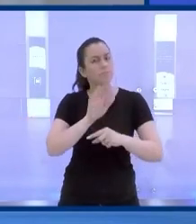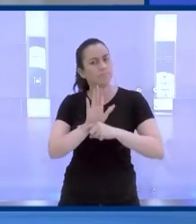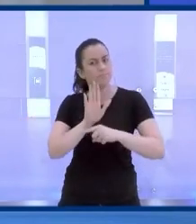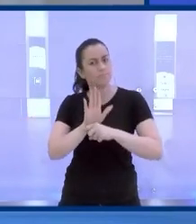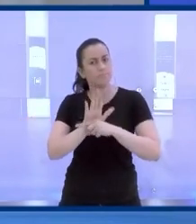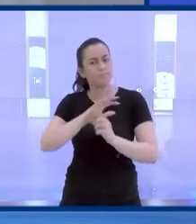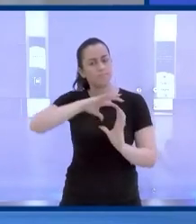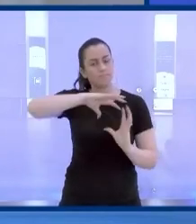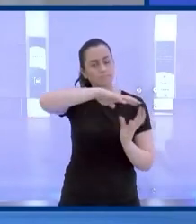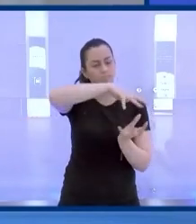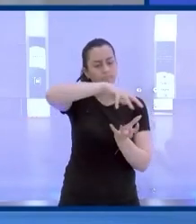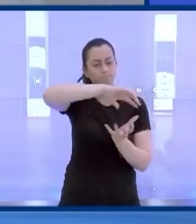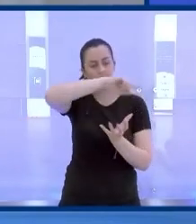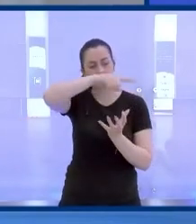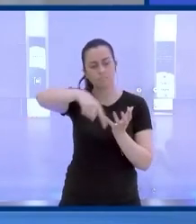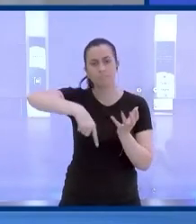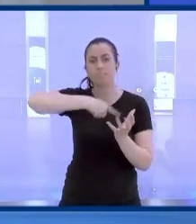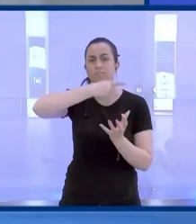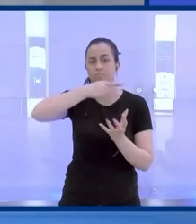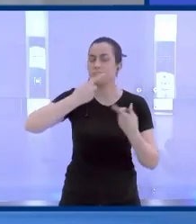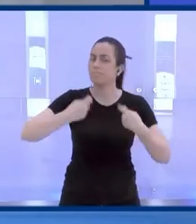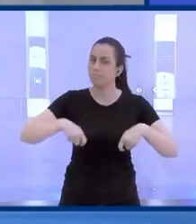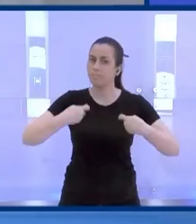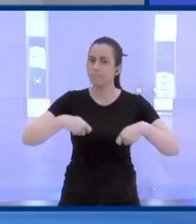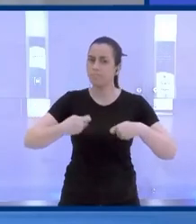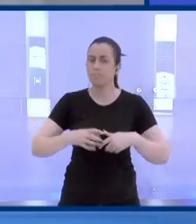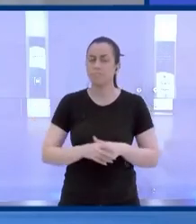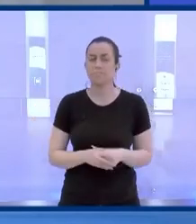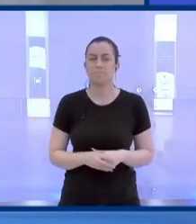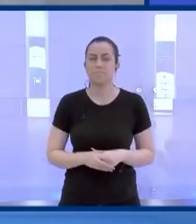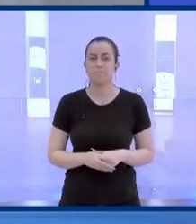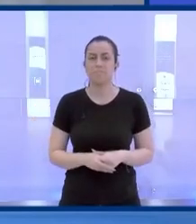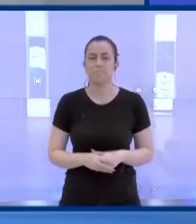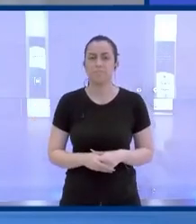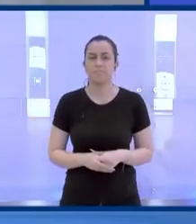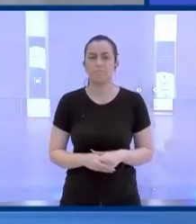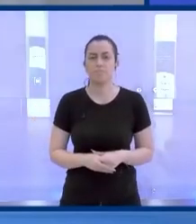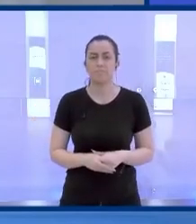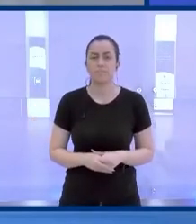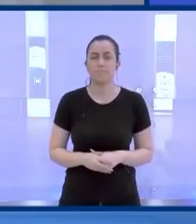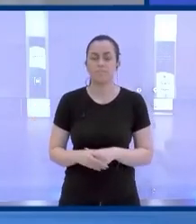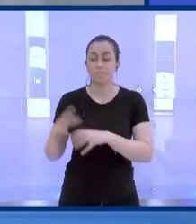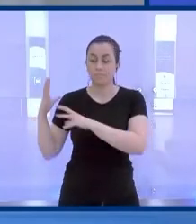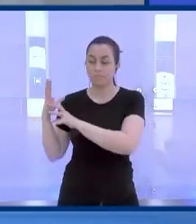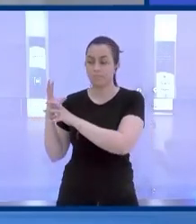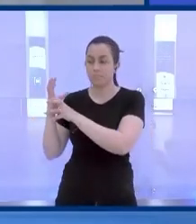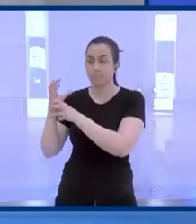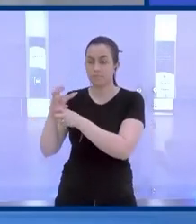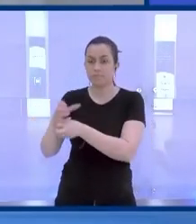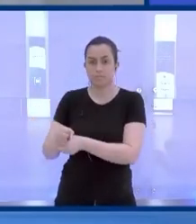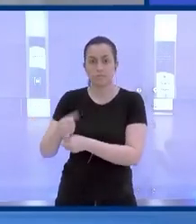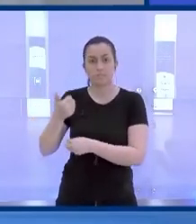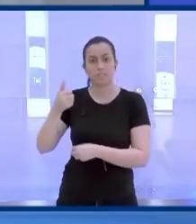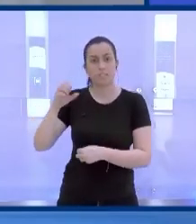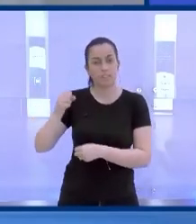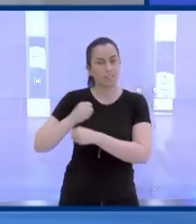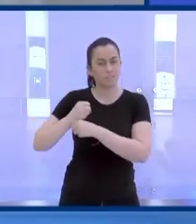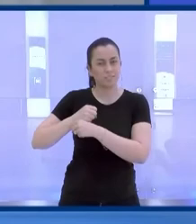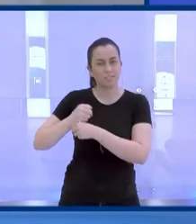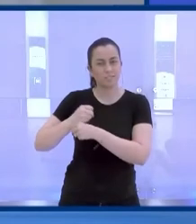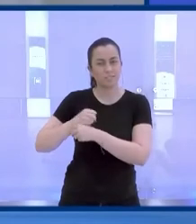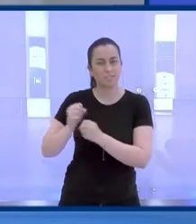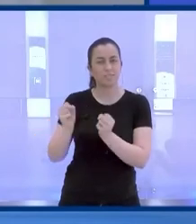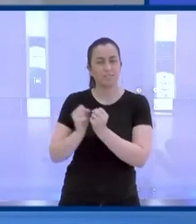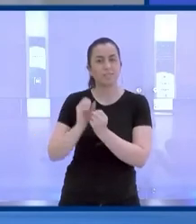espaço na matriz energética brasileira. E nesses mais de 10 anos, onde nós, a Compass, através da gestão